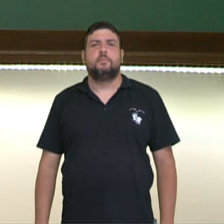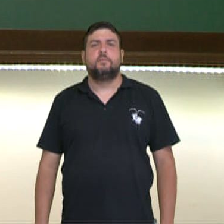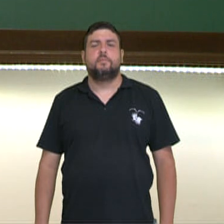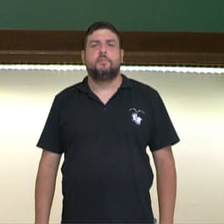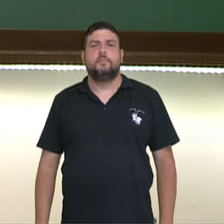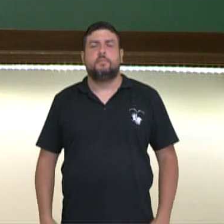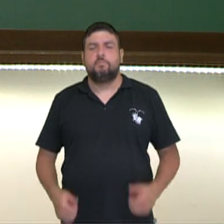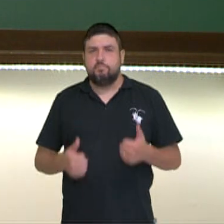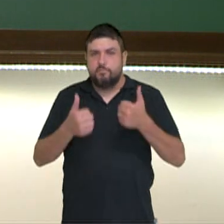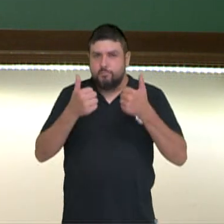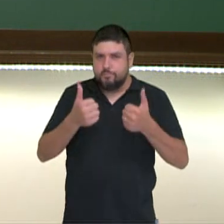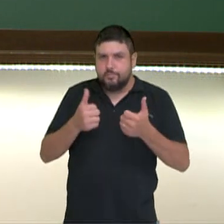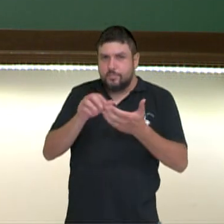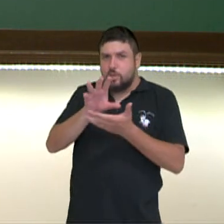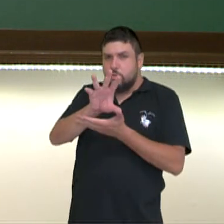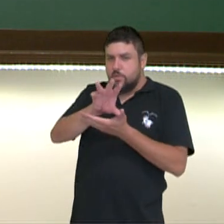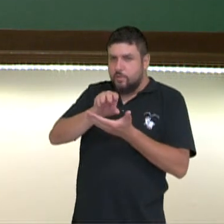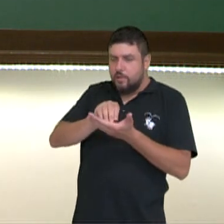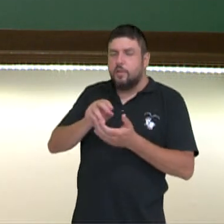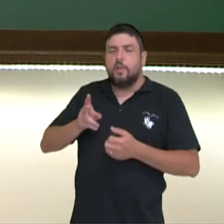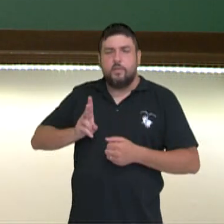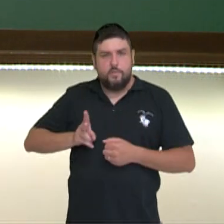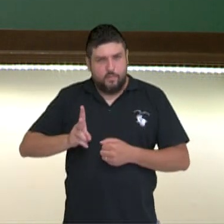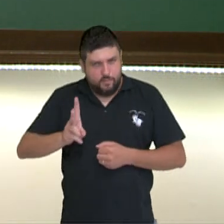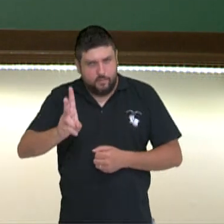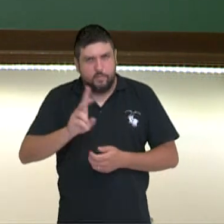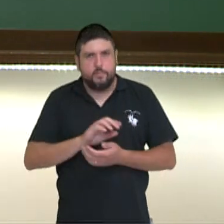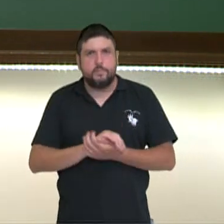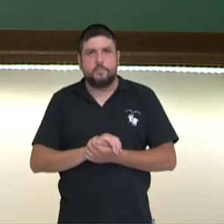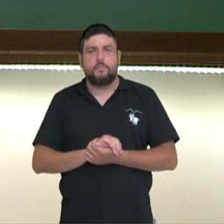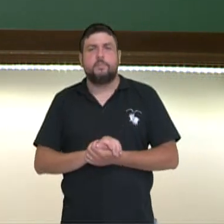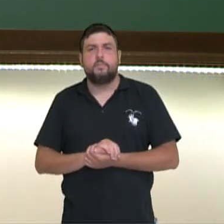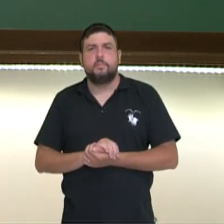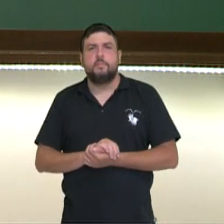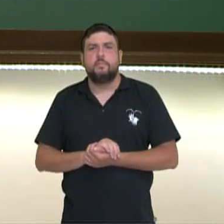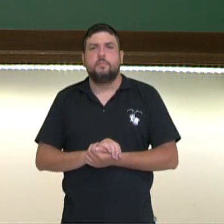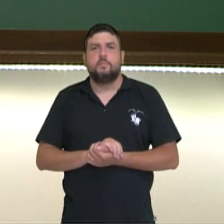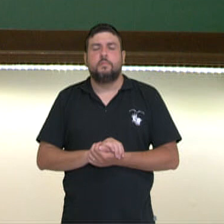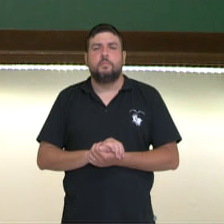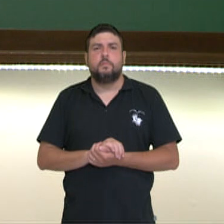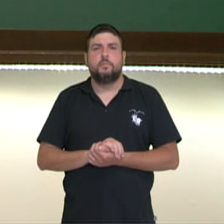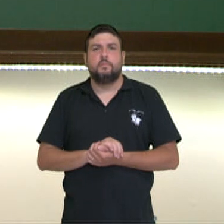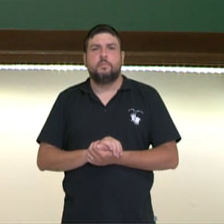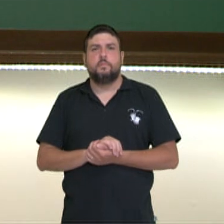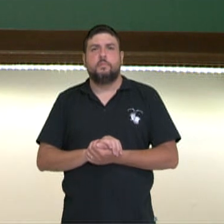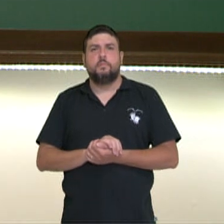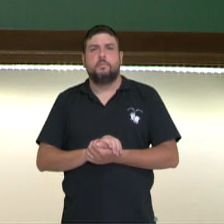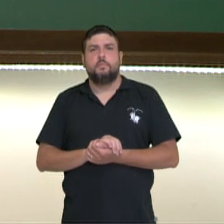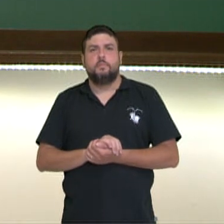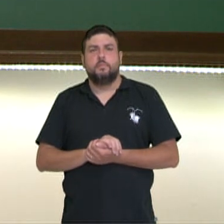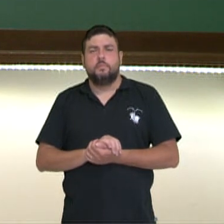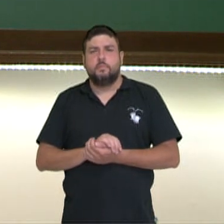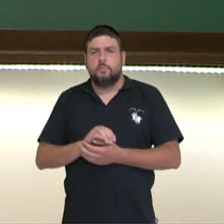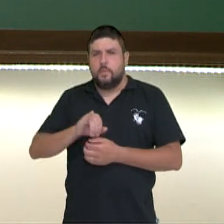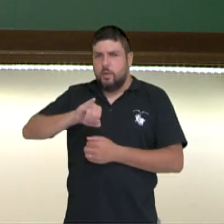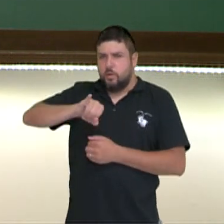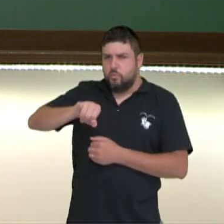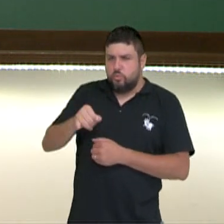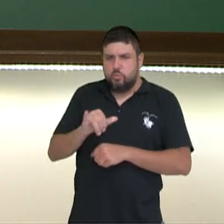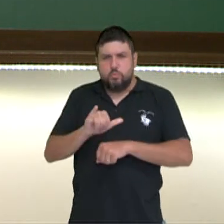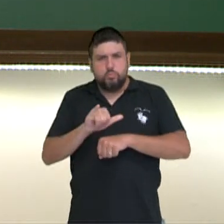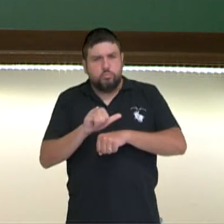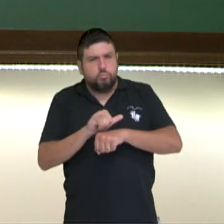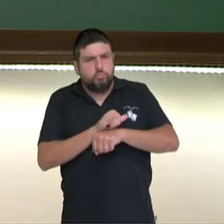Muito bem, copiaram? Então vamos dar seguimento aqui no nosso caso da Júlia. Buscando traçar uma estratégia para poupar o seu